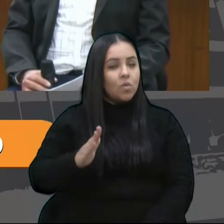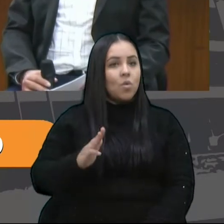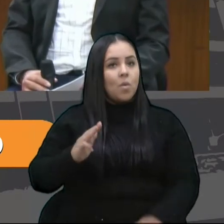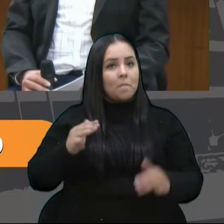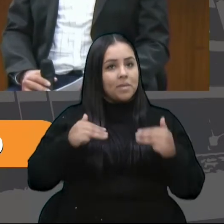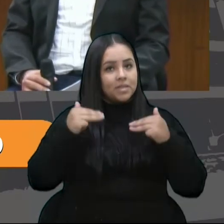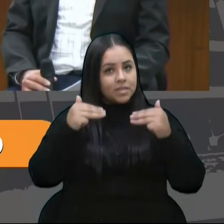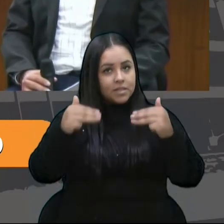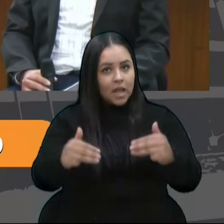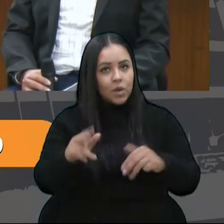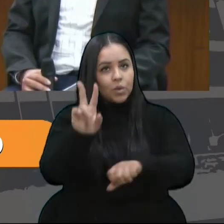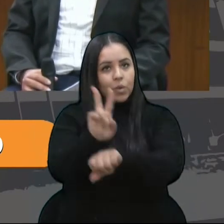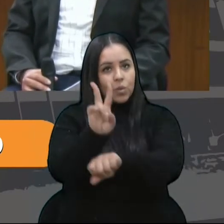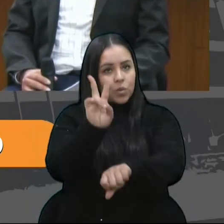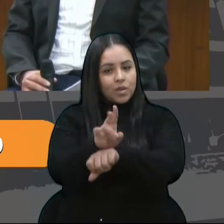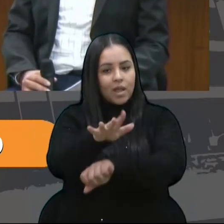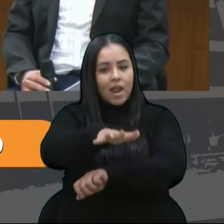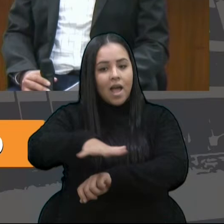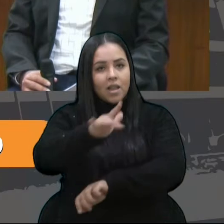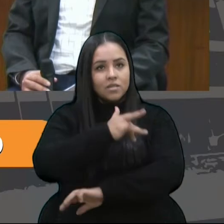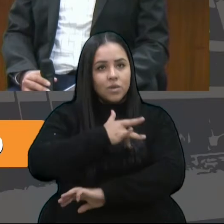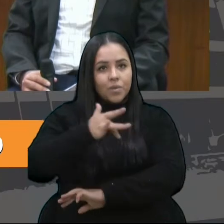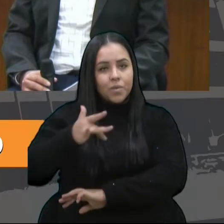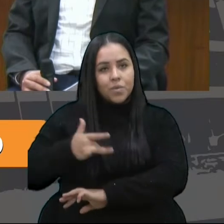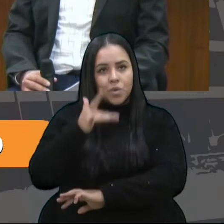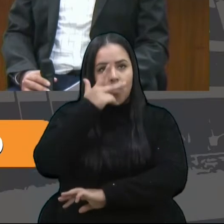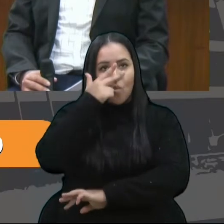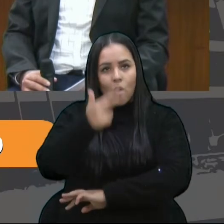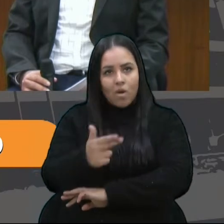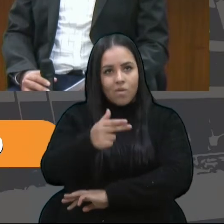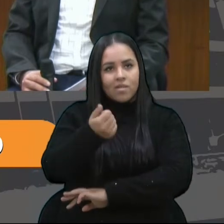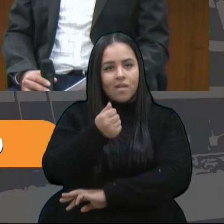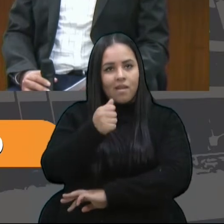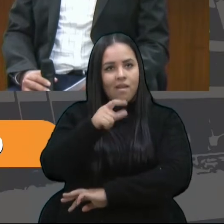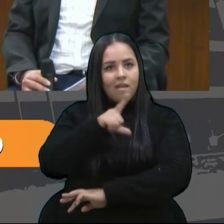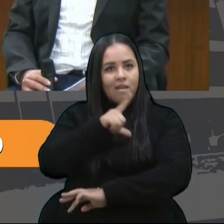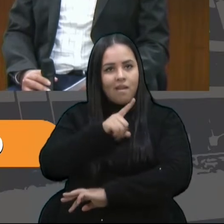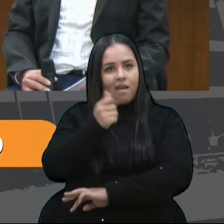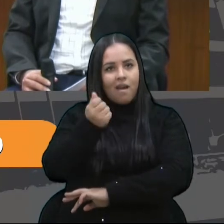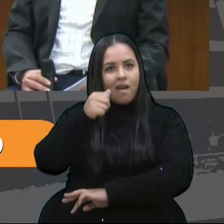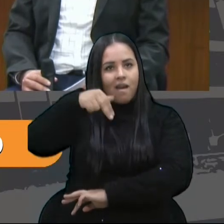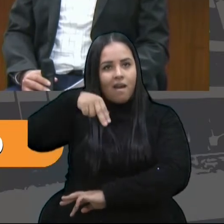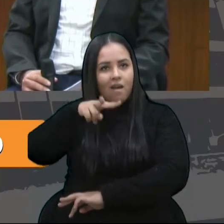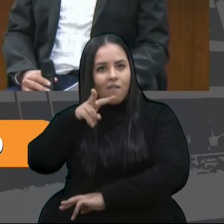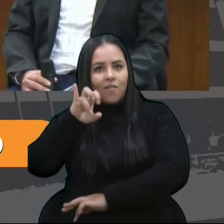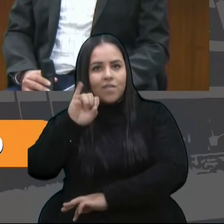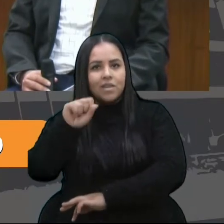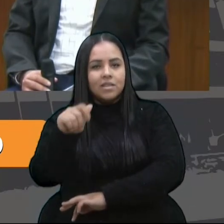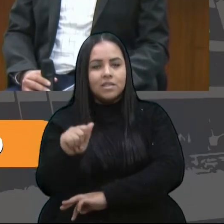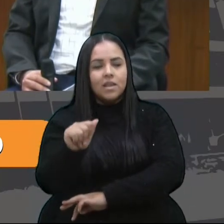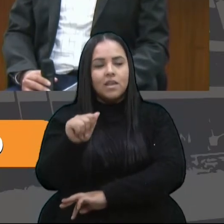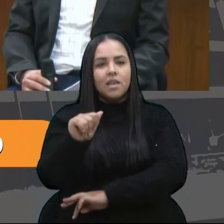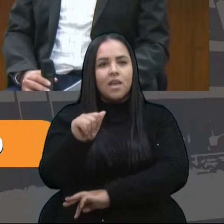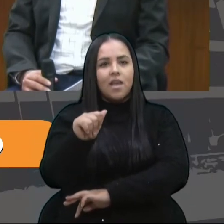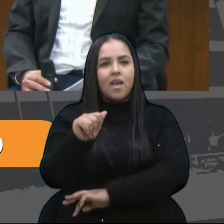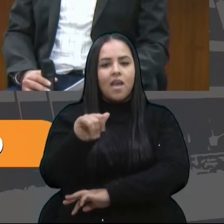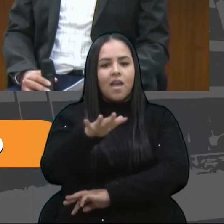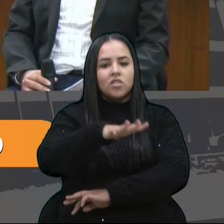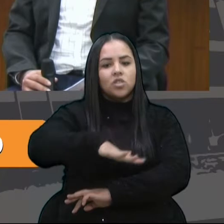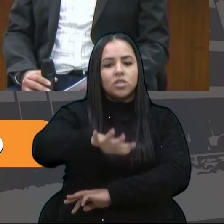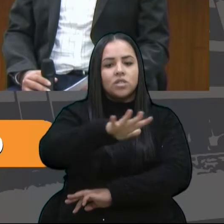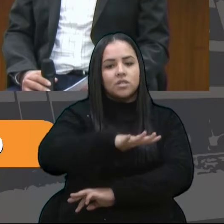saúde, e esse ministério, assim como a Anvisa, que é a agência reguladora na área da